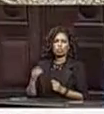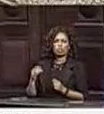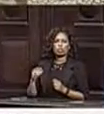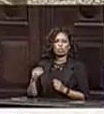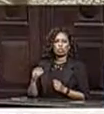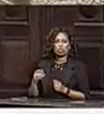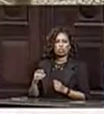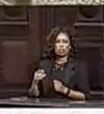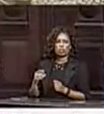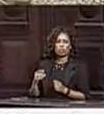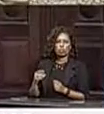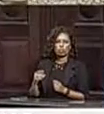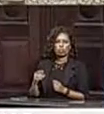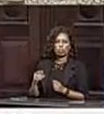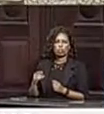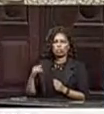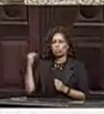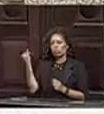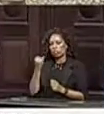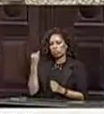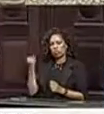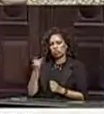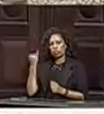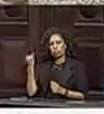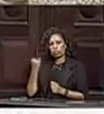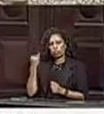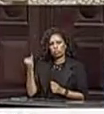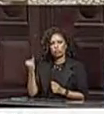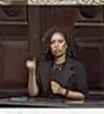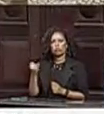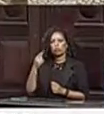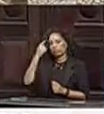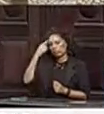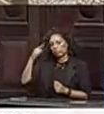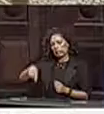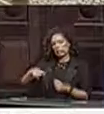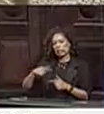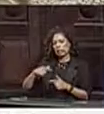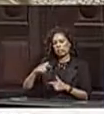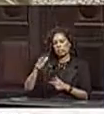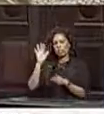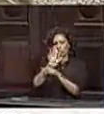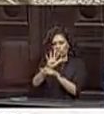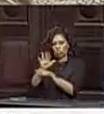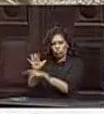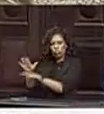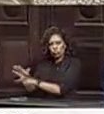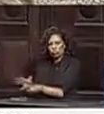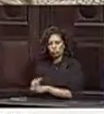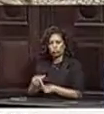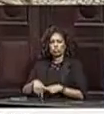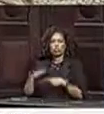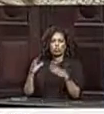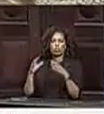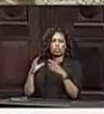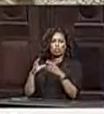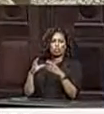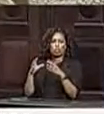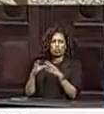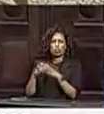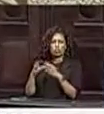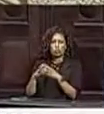muito, inclusive foi secretário do Trabalho do Estado do Rio de Janeiro, o lote, né?